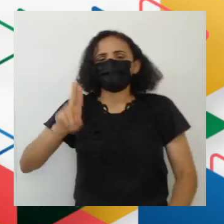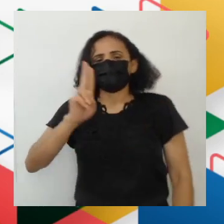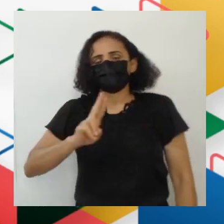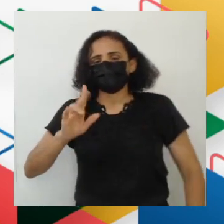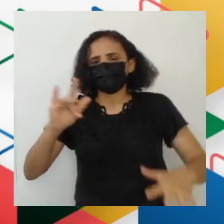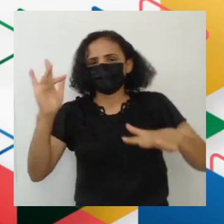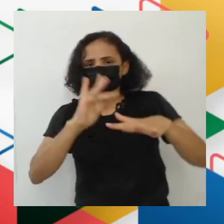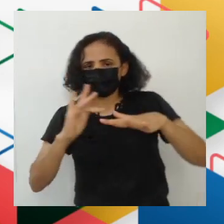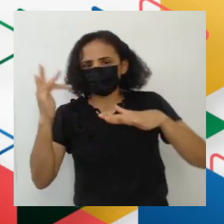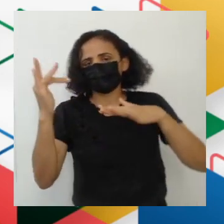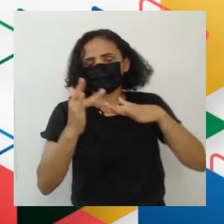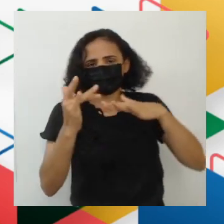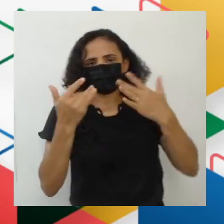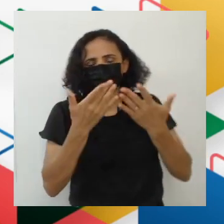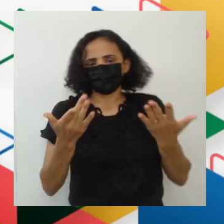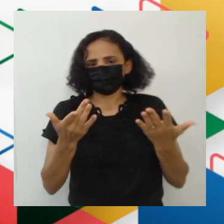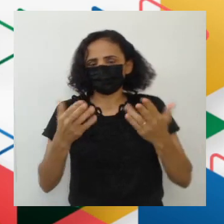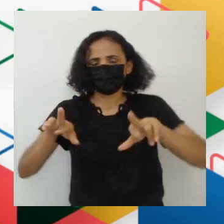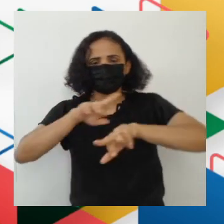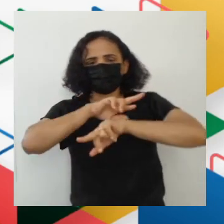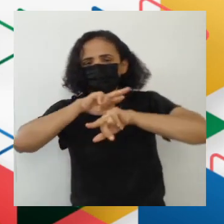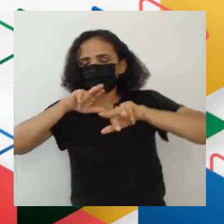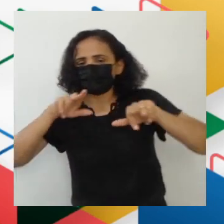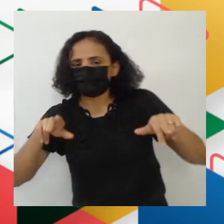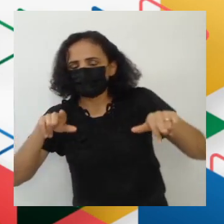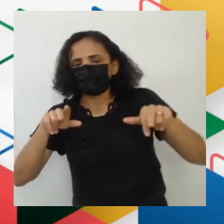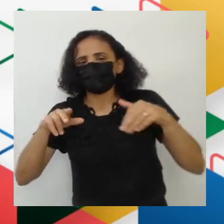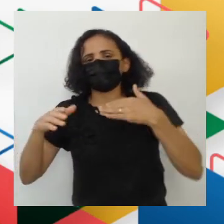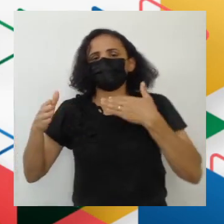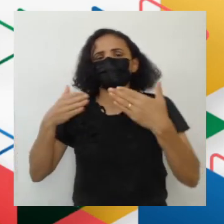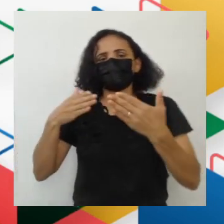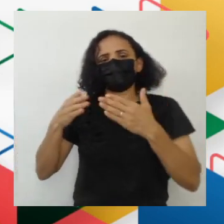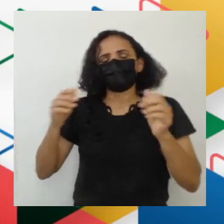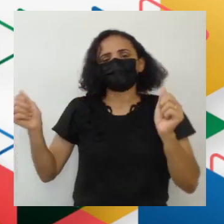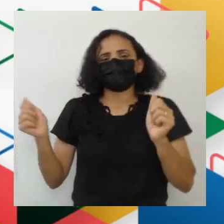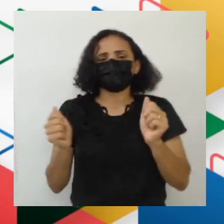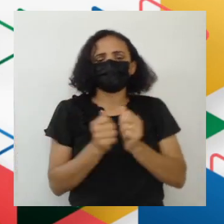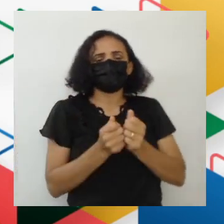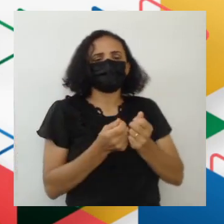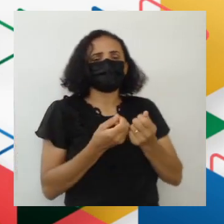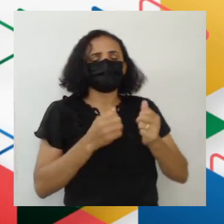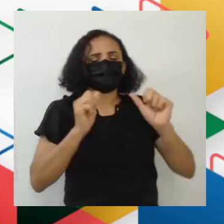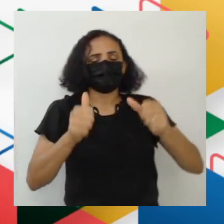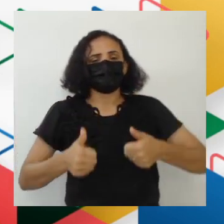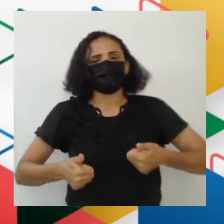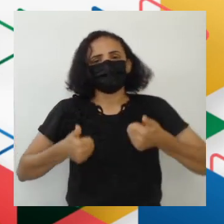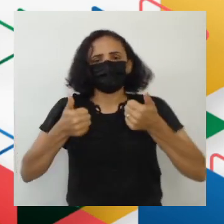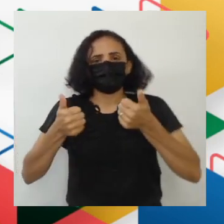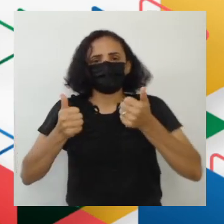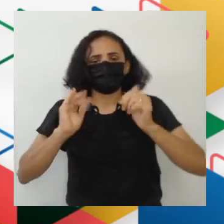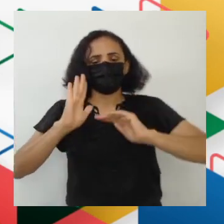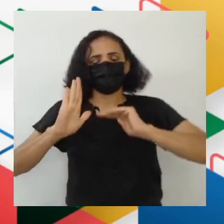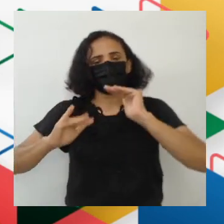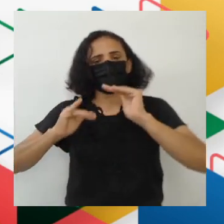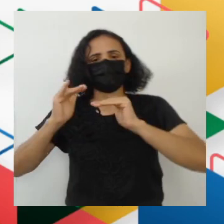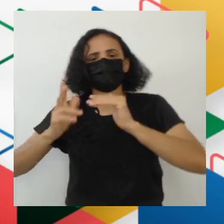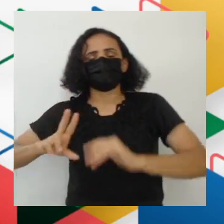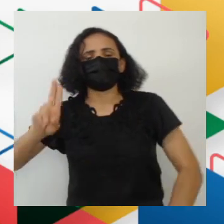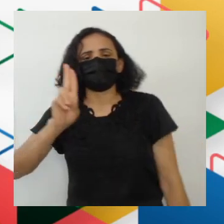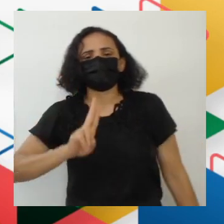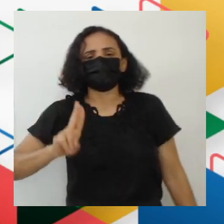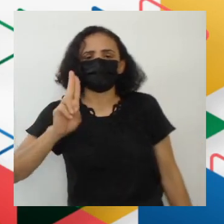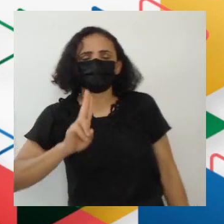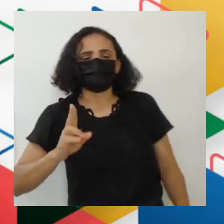redes sociais. Muito se debate acerca dos benefícios e malefícios do uso